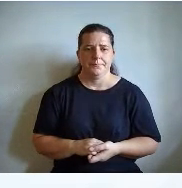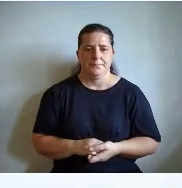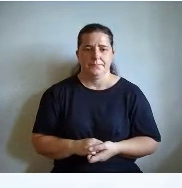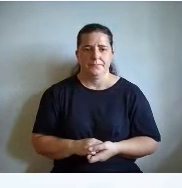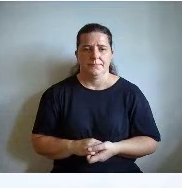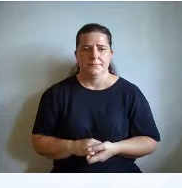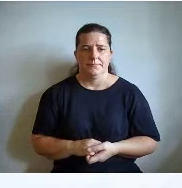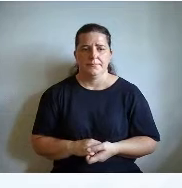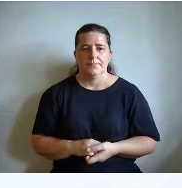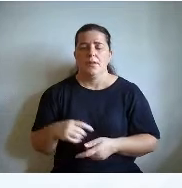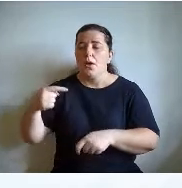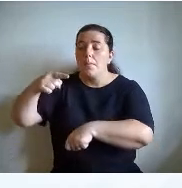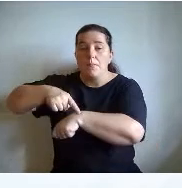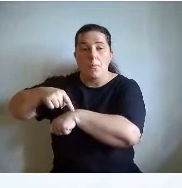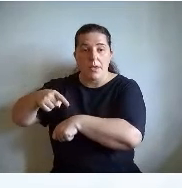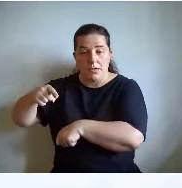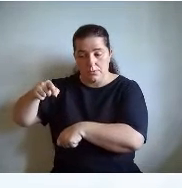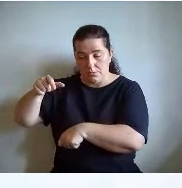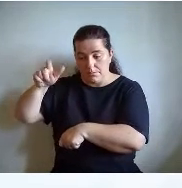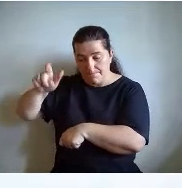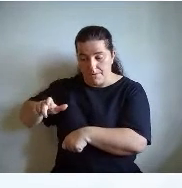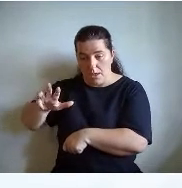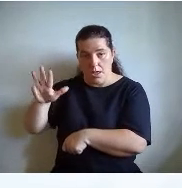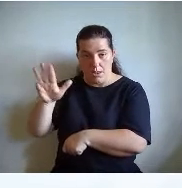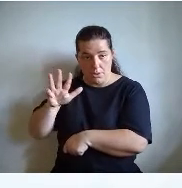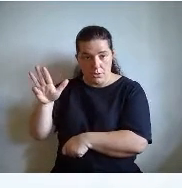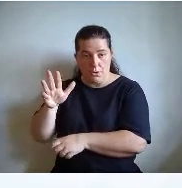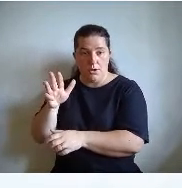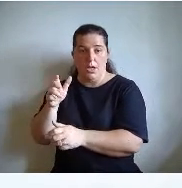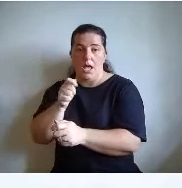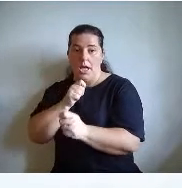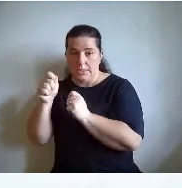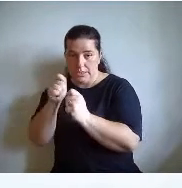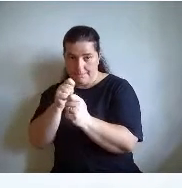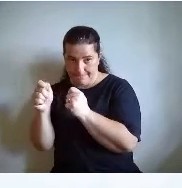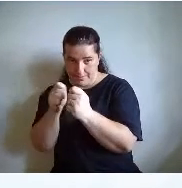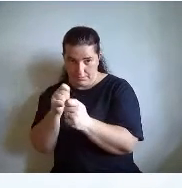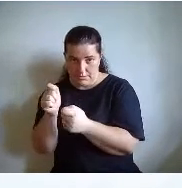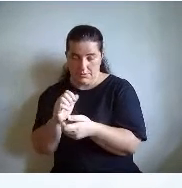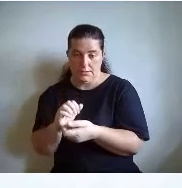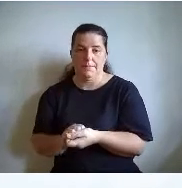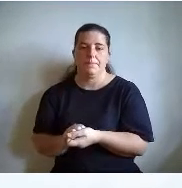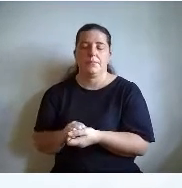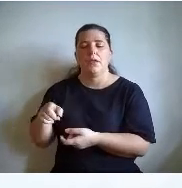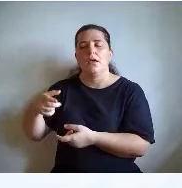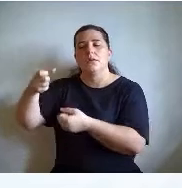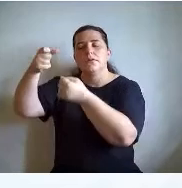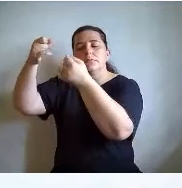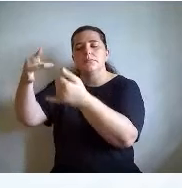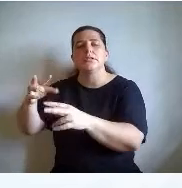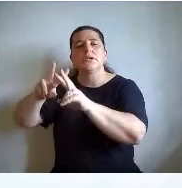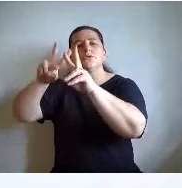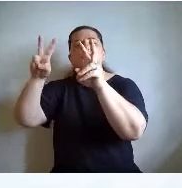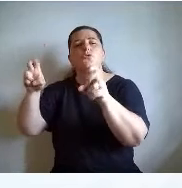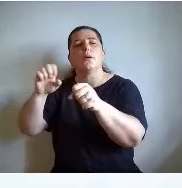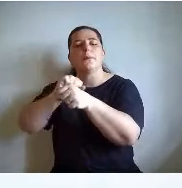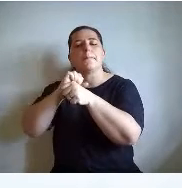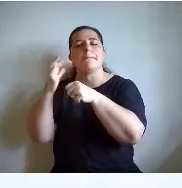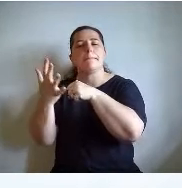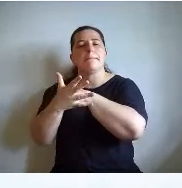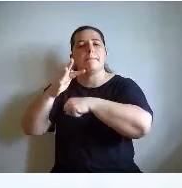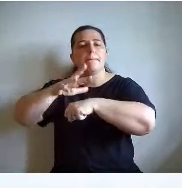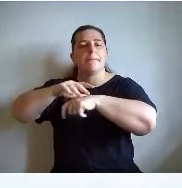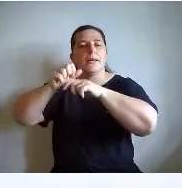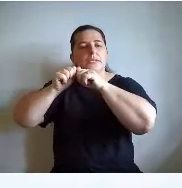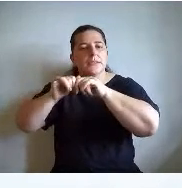a entrevista, né? Ele fala da questão da pandemia, mas ele fala do Brasil,